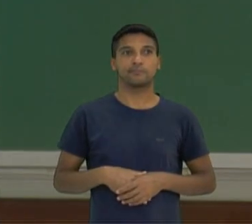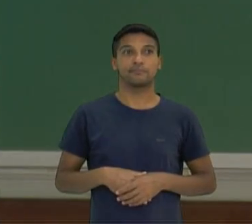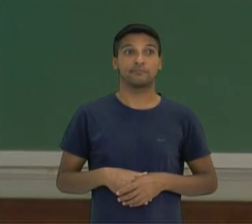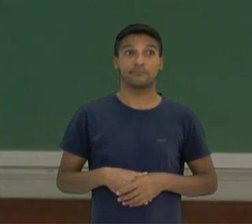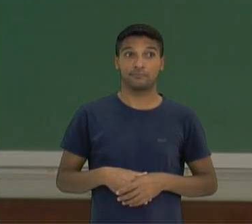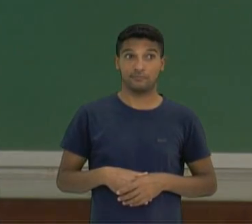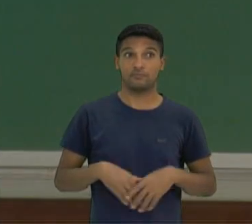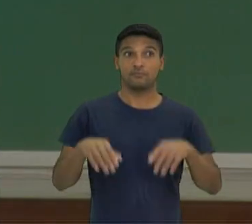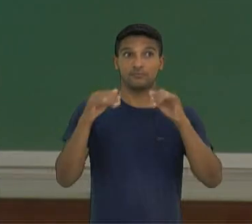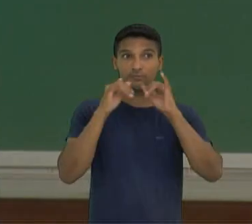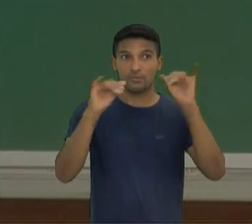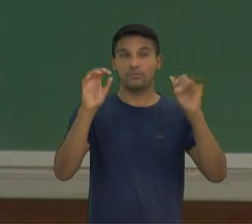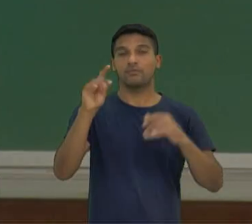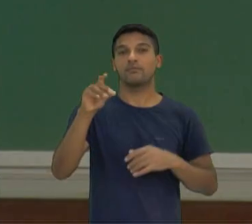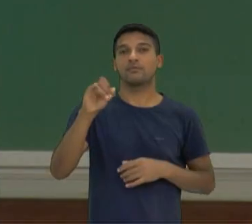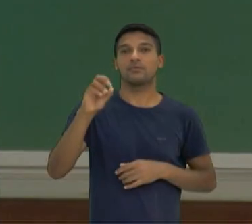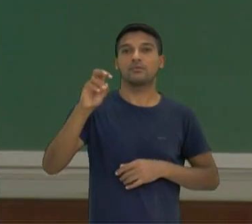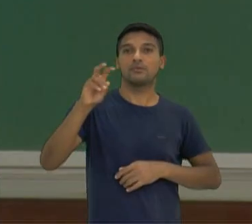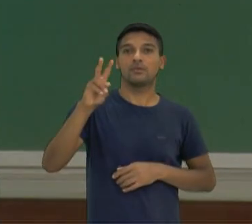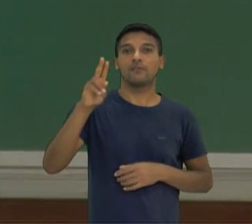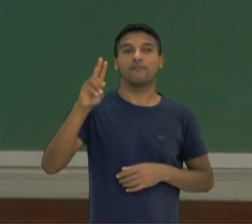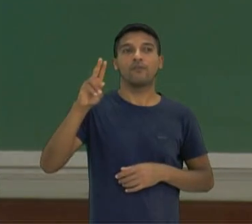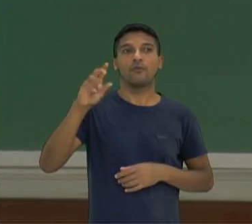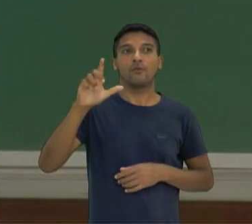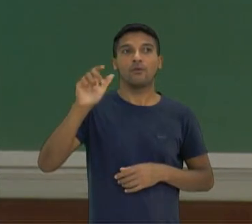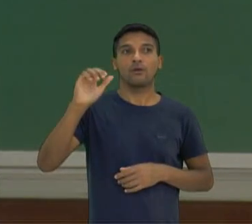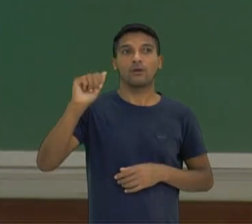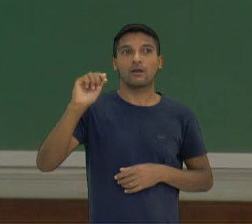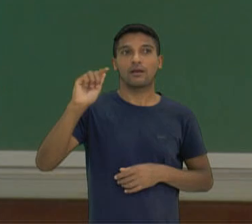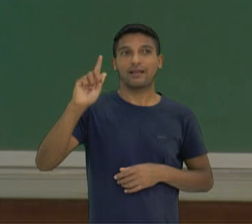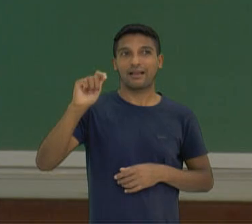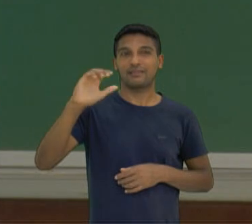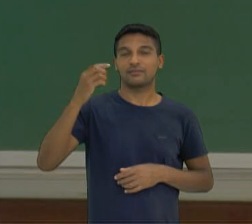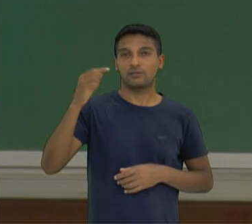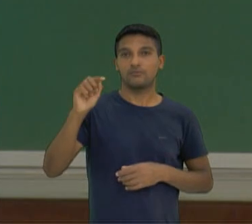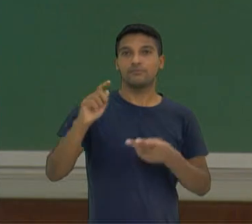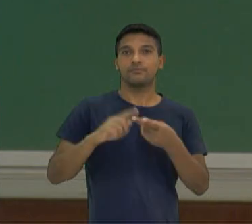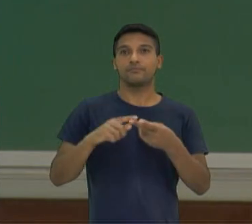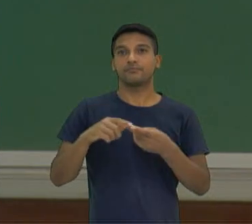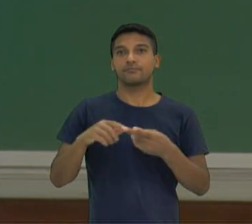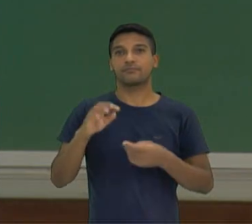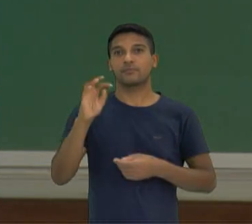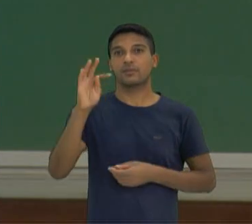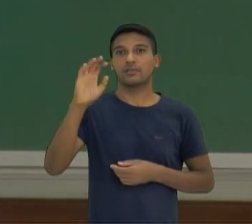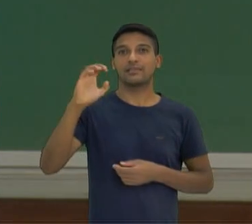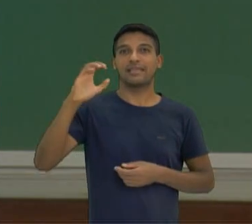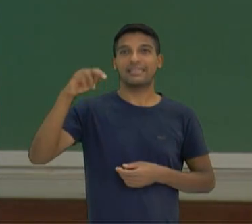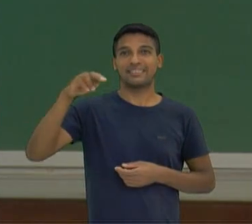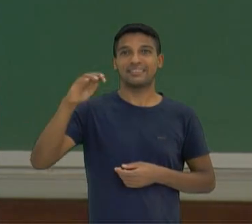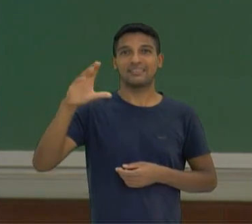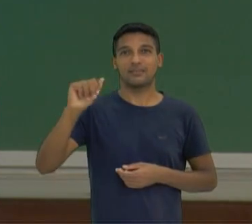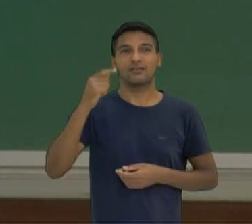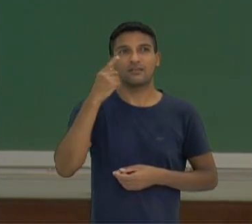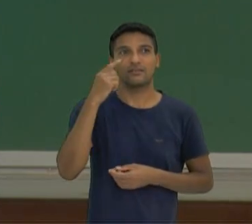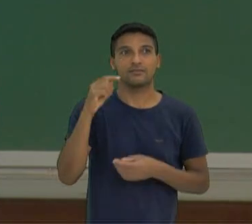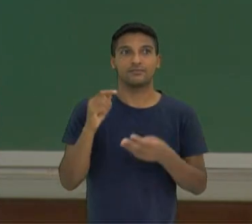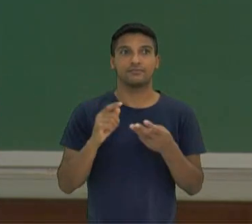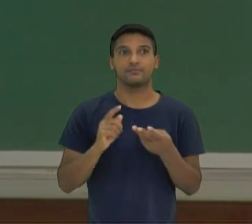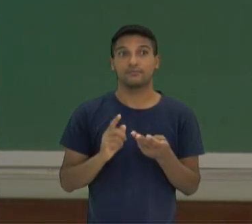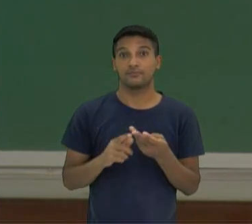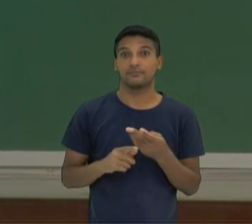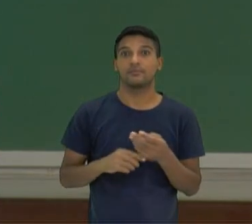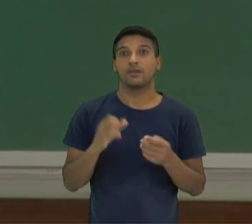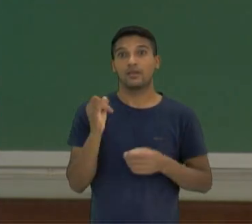você pode pesquisar e se aprofundar. Por exemplo, uma entrevista que é de divulgação. Pode divulgar uma